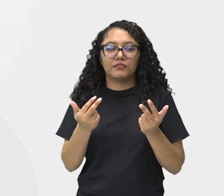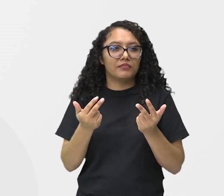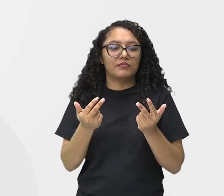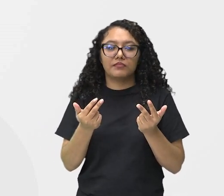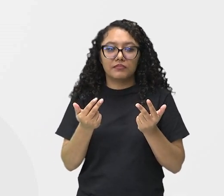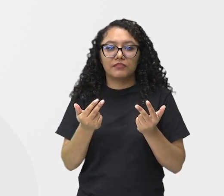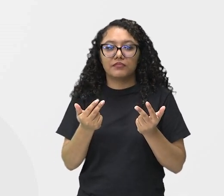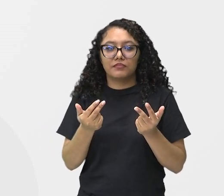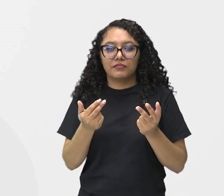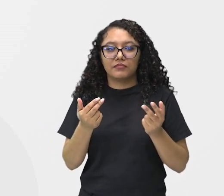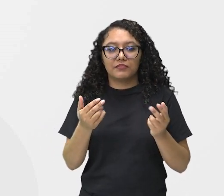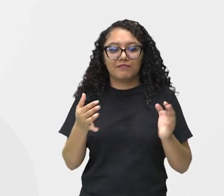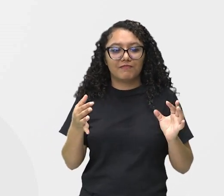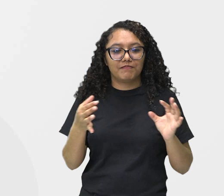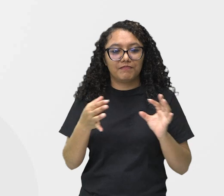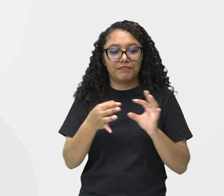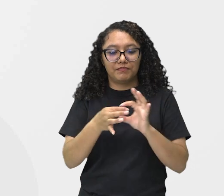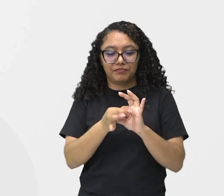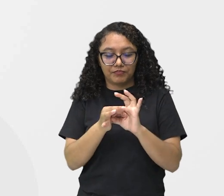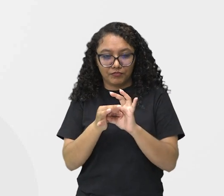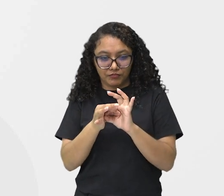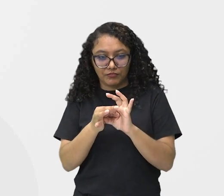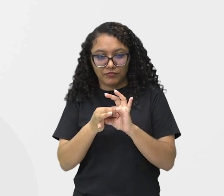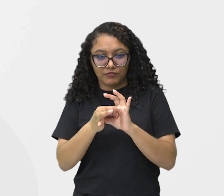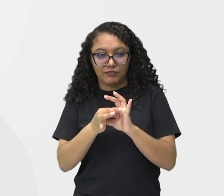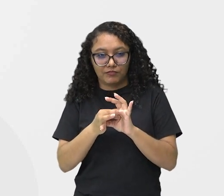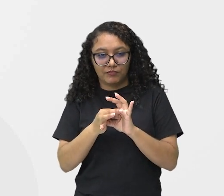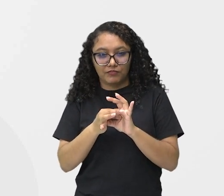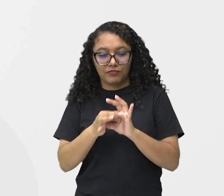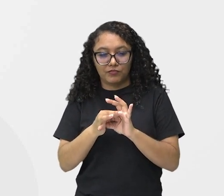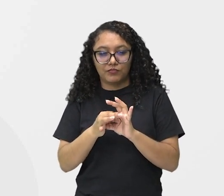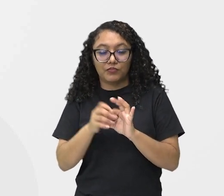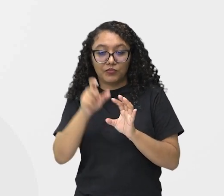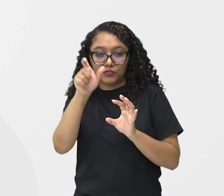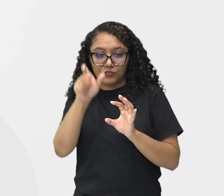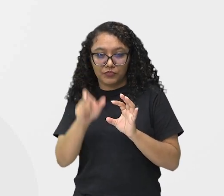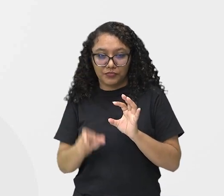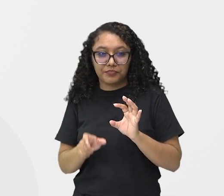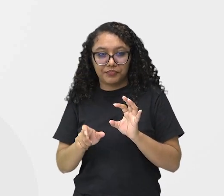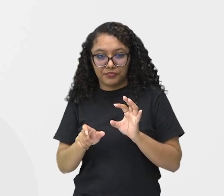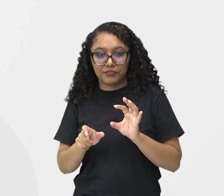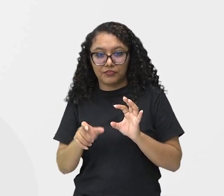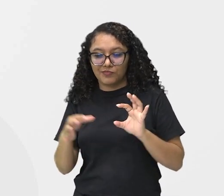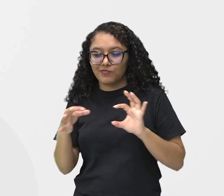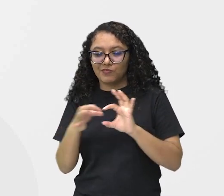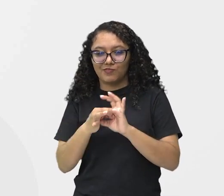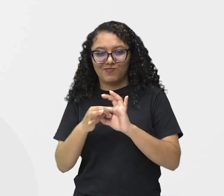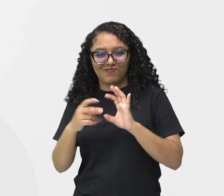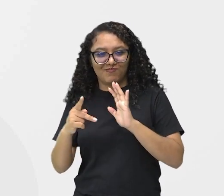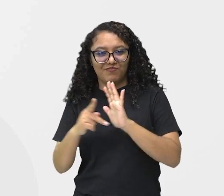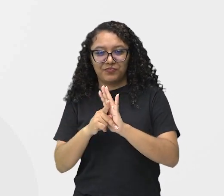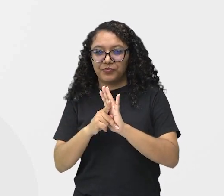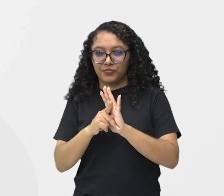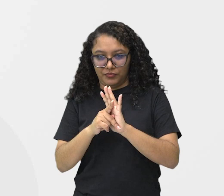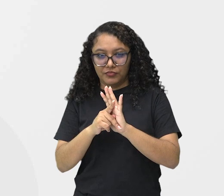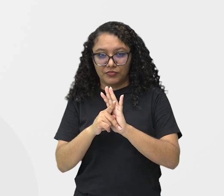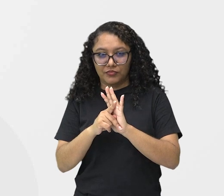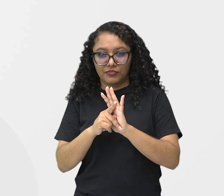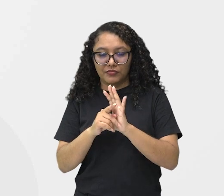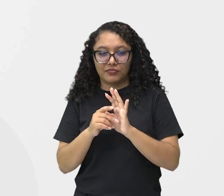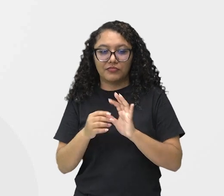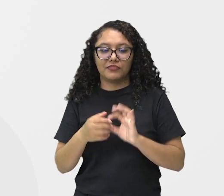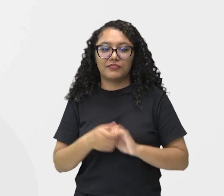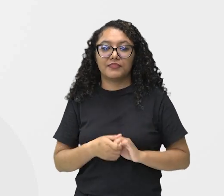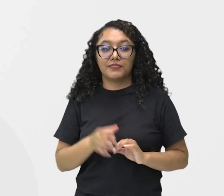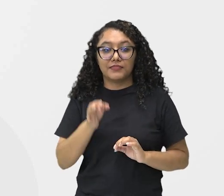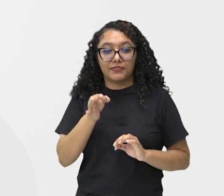está inseparável do sujeito, que está inerente. Uma coisa que é